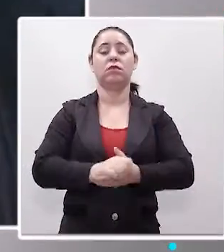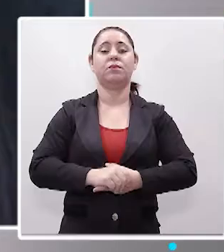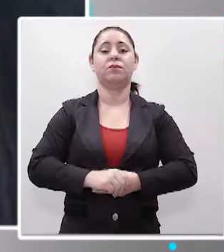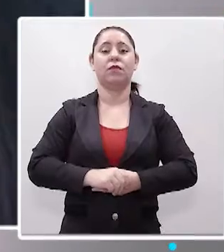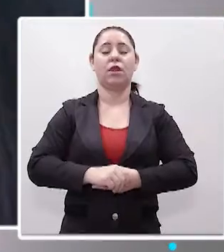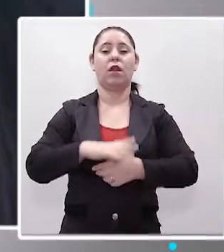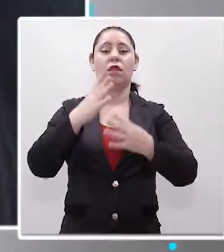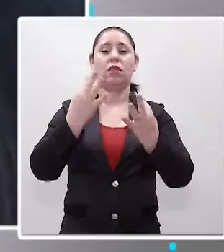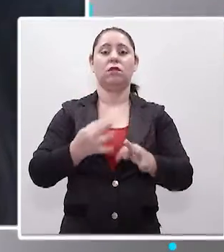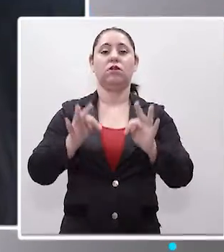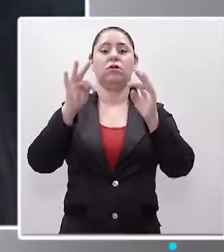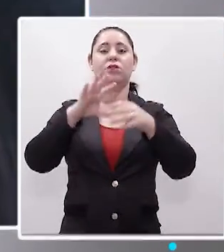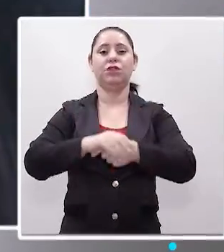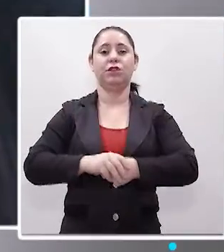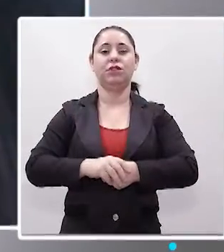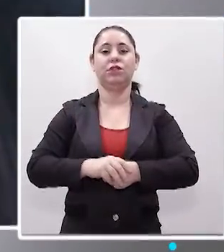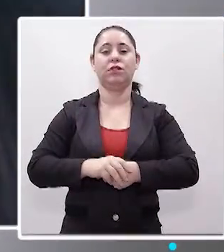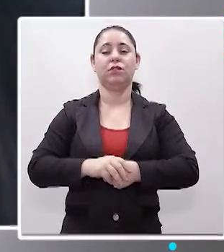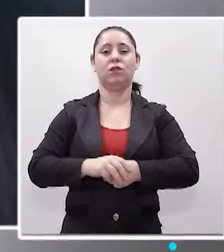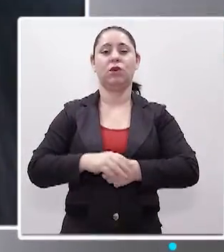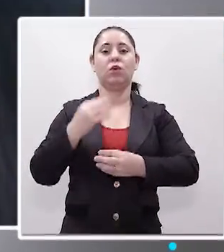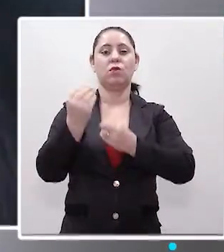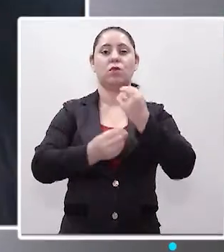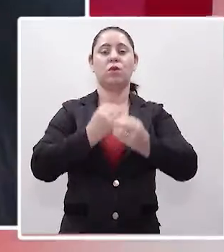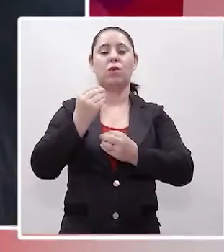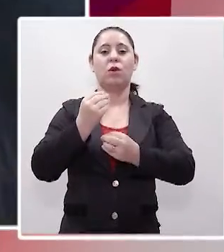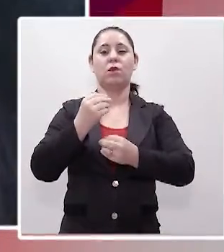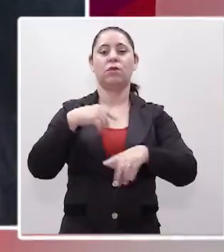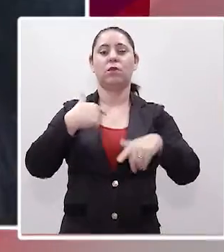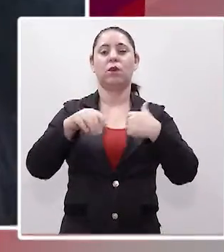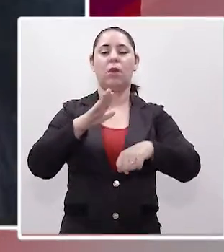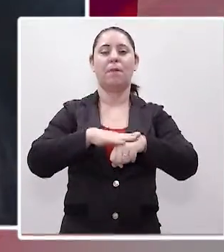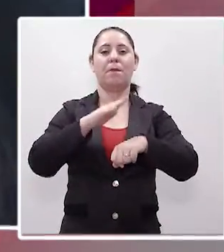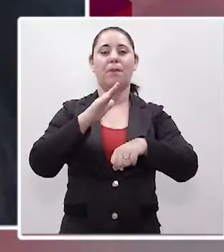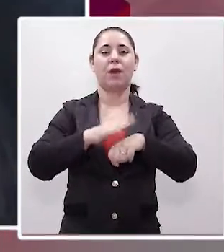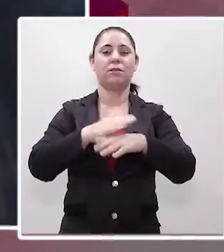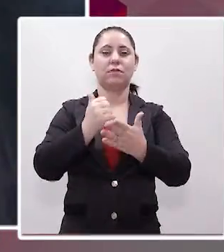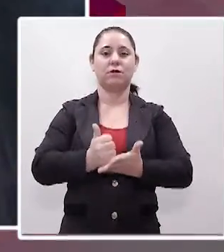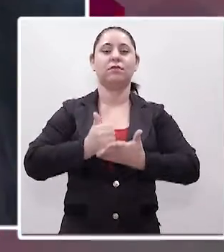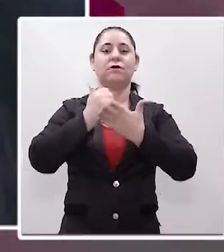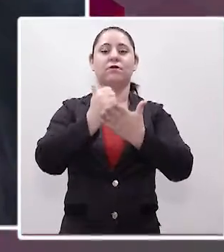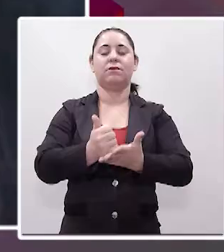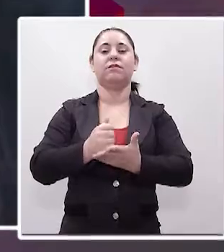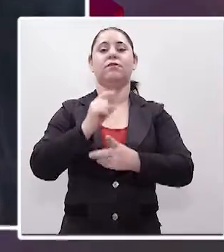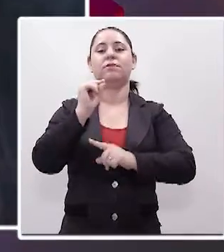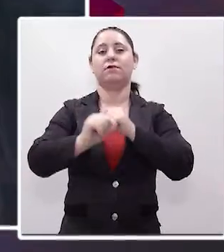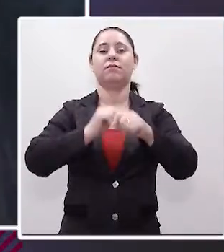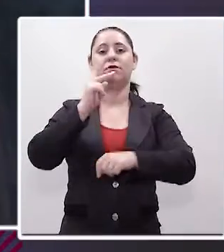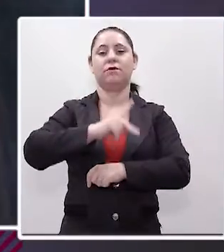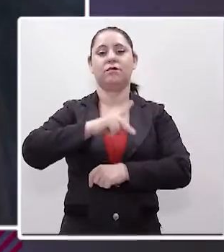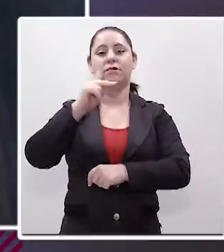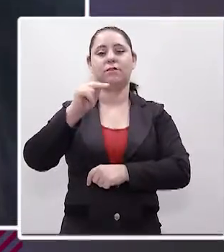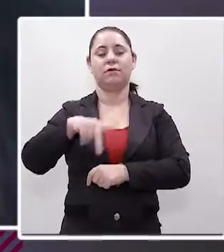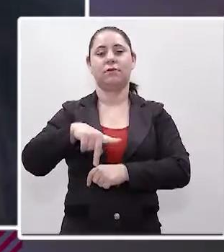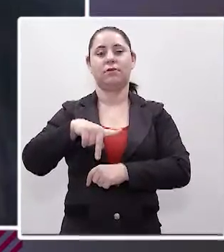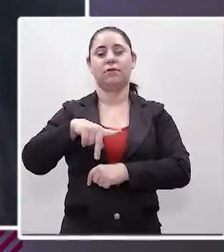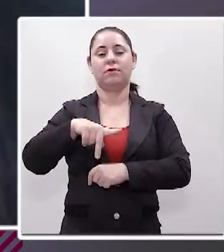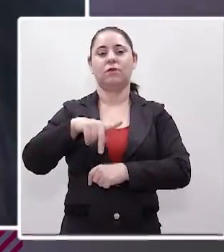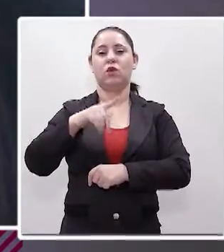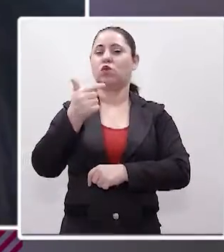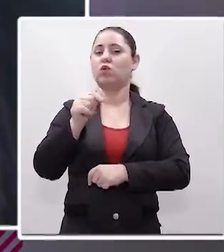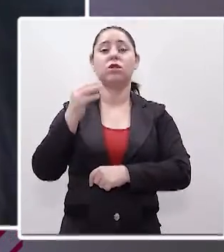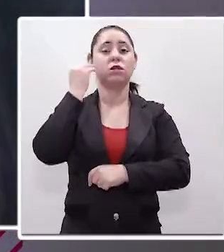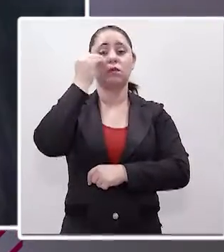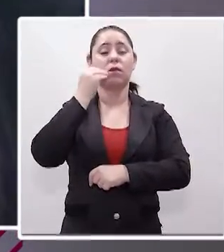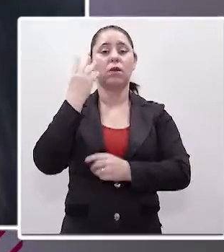já trabalhava com tecnologia, como eu, trabalhou ainda mais para poder ajudar aqueles